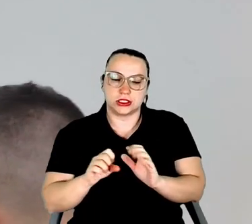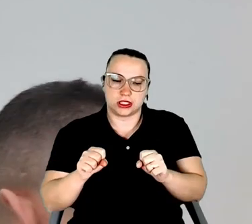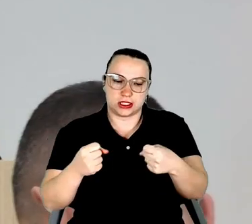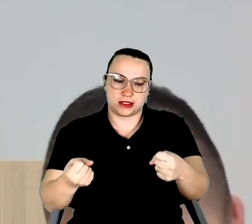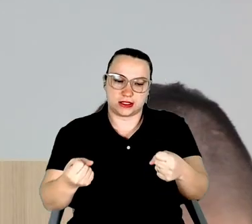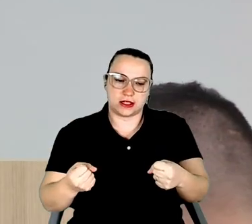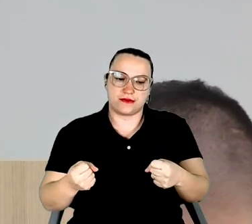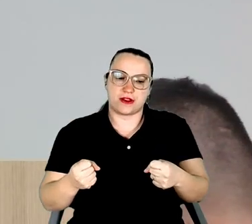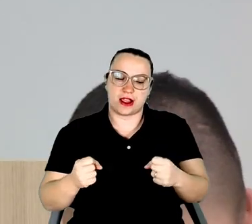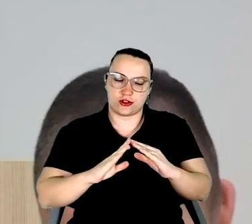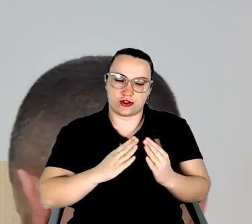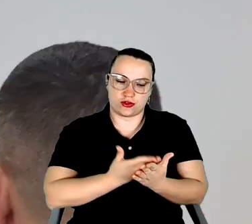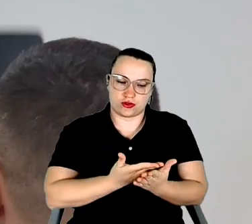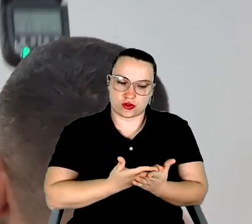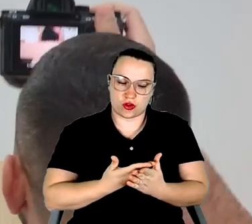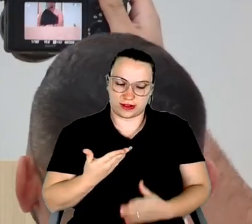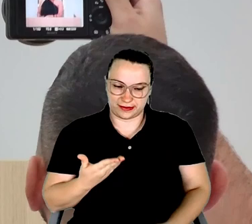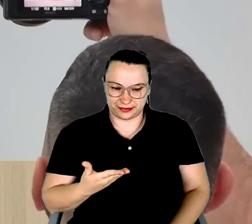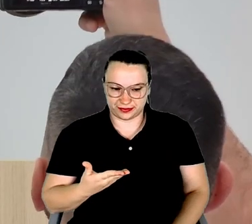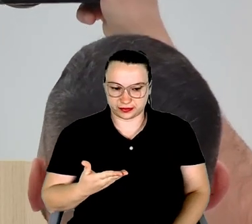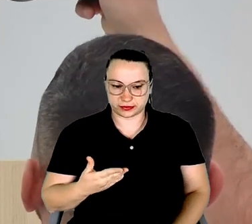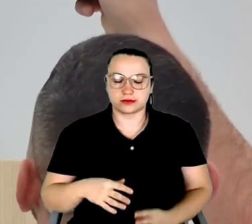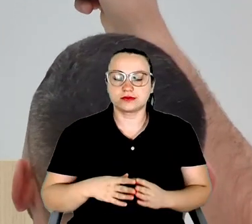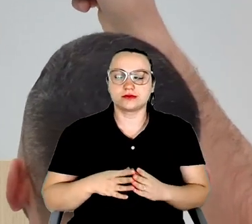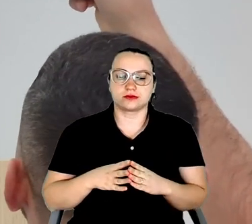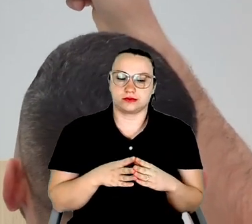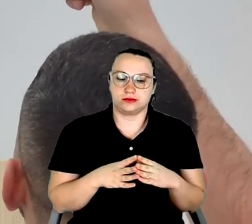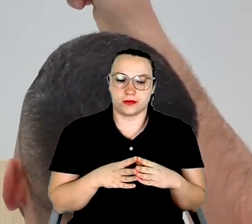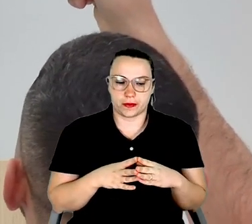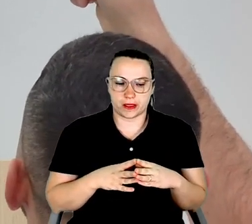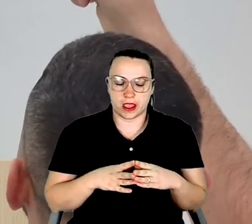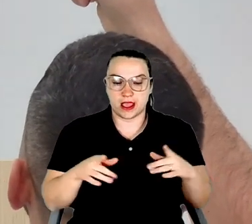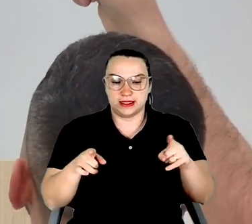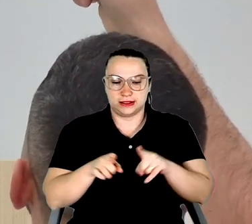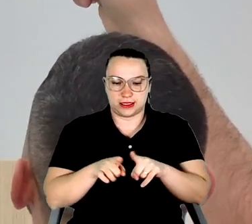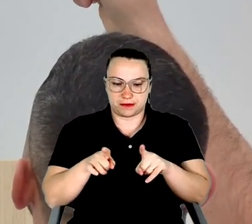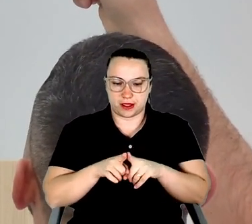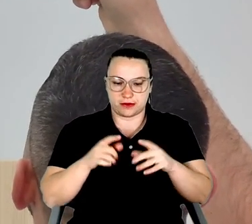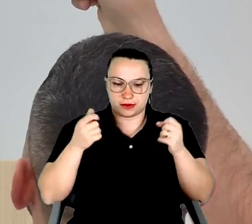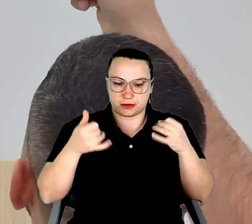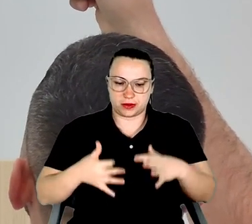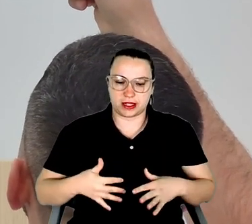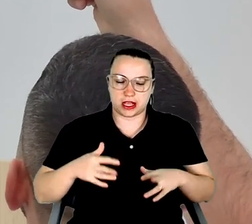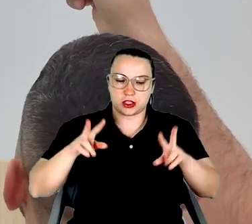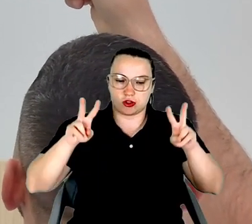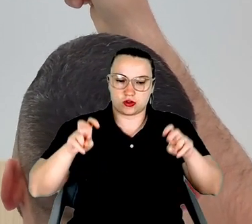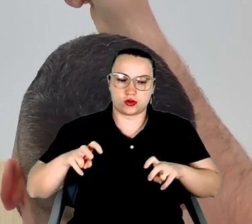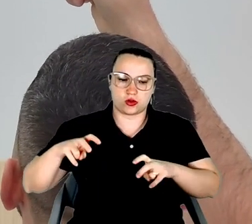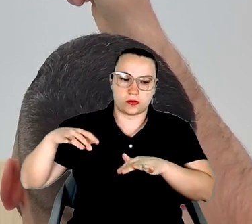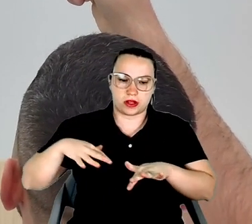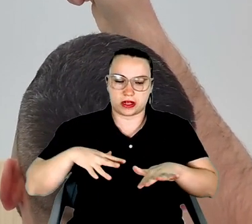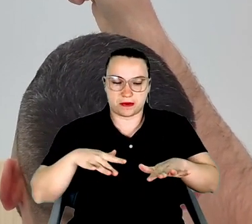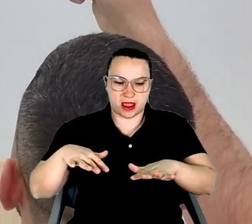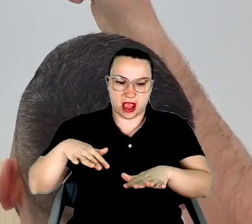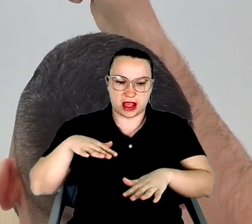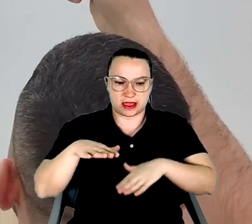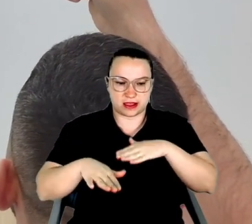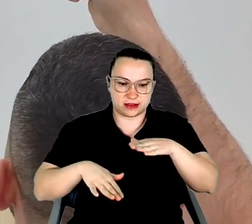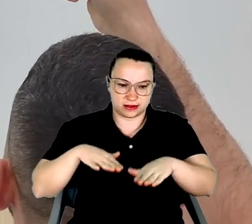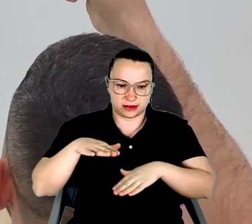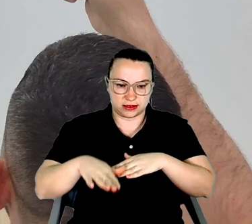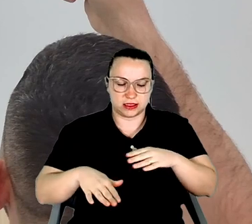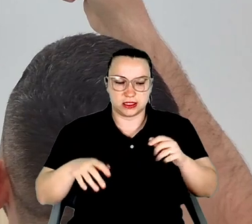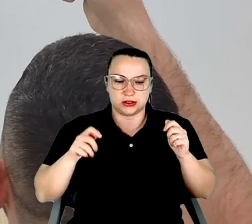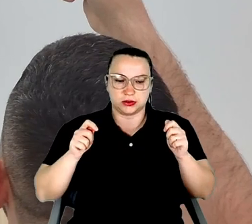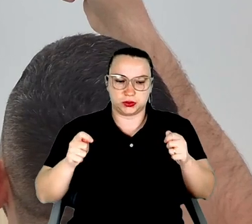instituição. Falo também aqui sobre a caminhada. Esta caminhada, né, uma